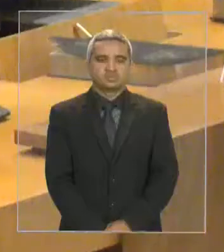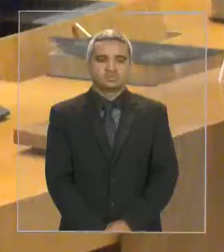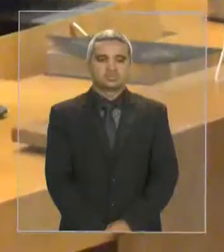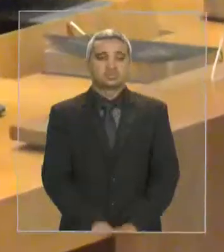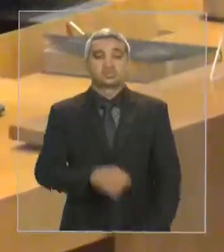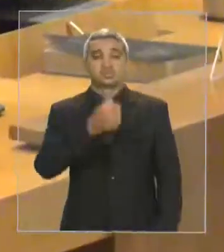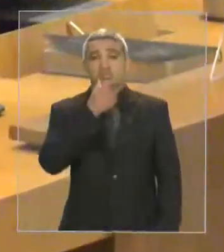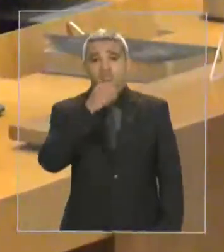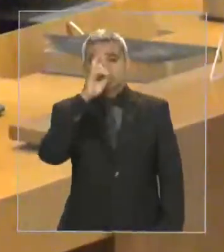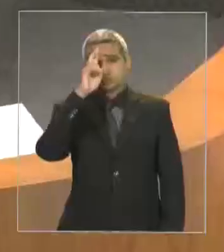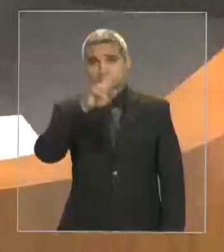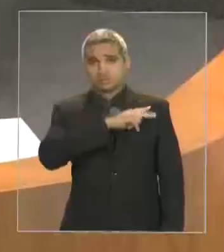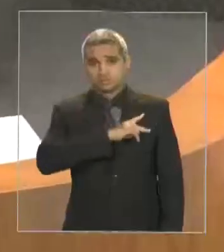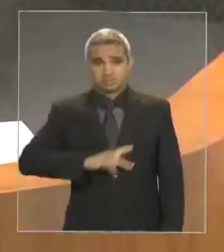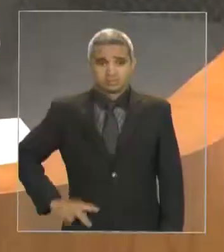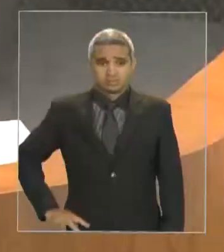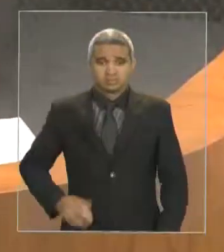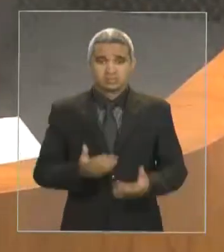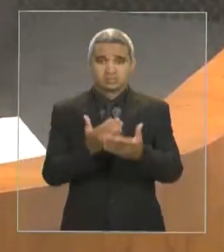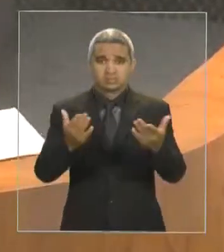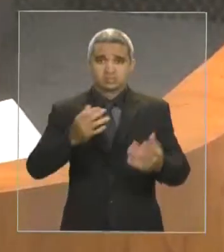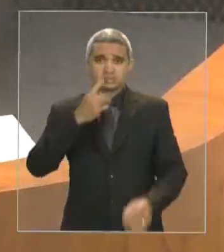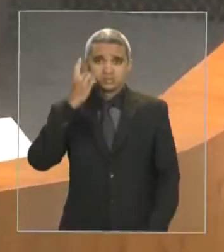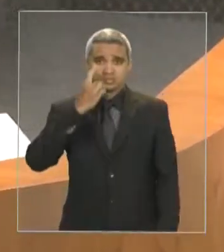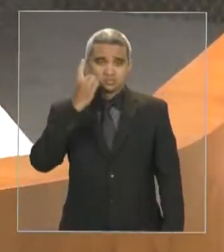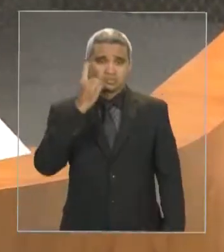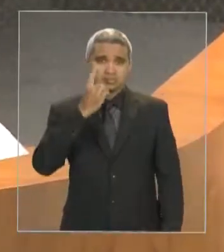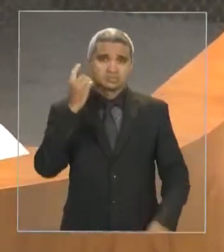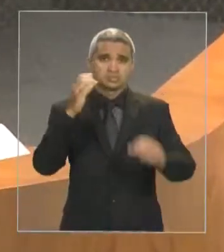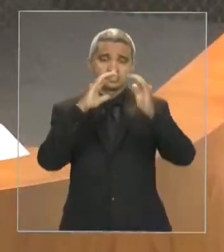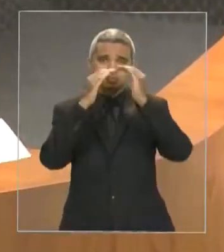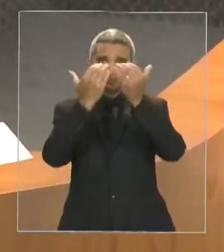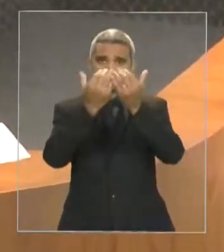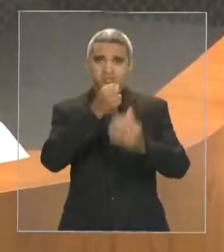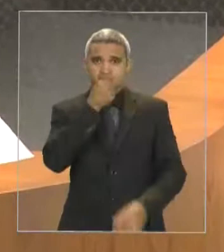Senhor presidente, senhoras e senhores deputados, galeria, imprensa,